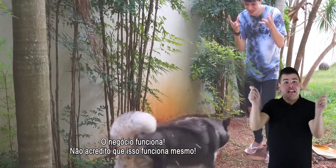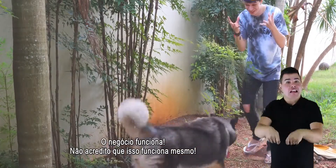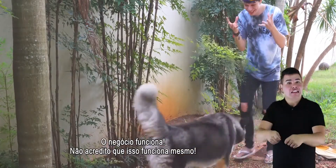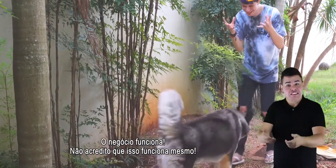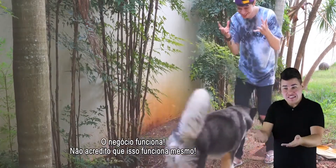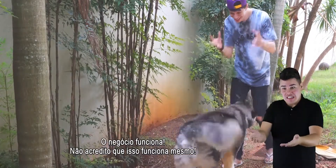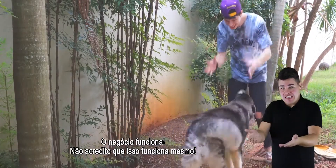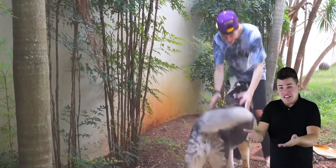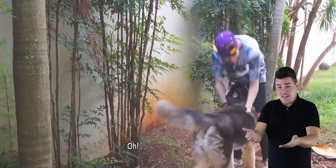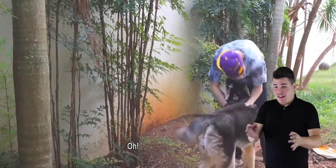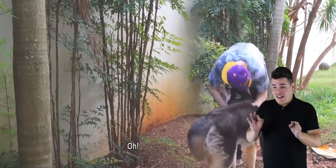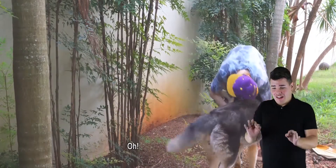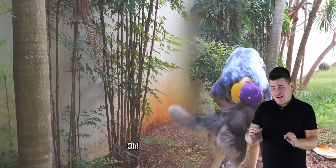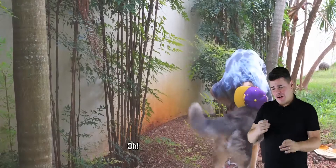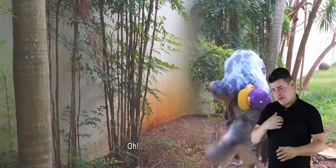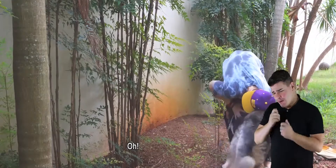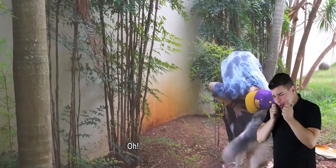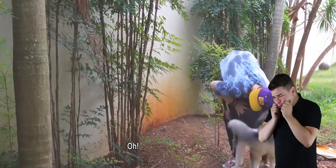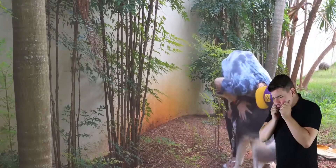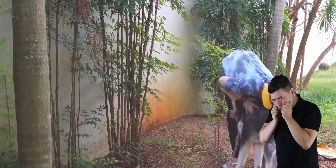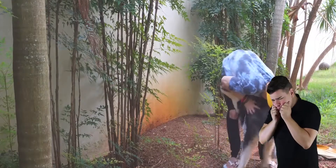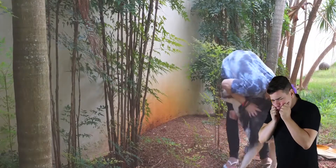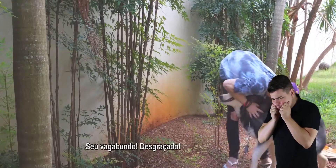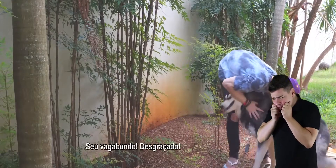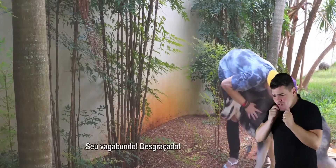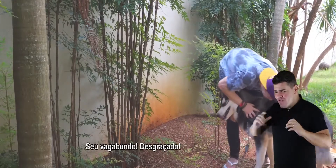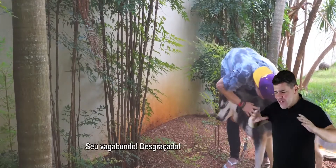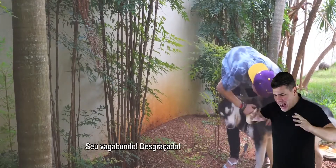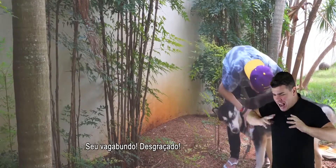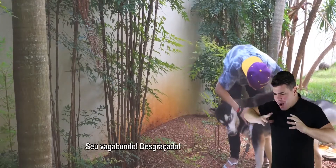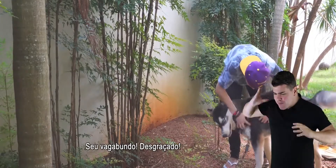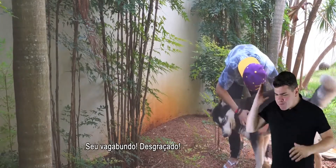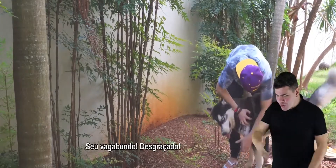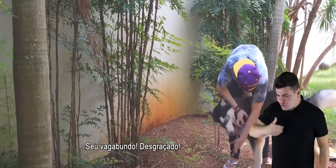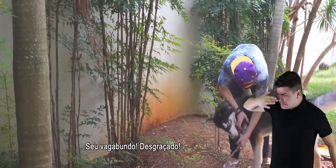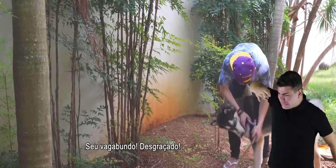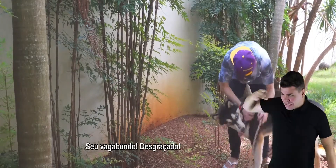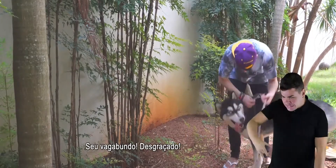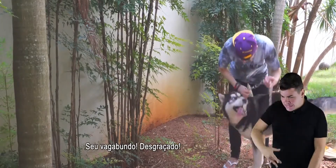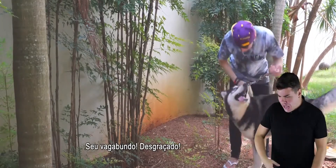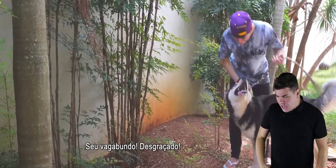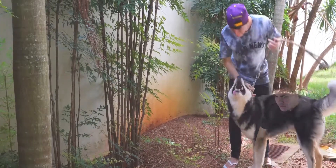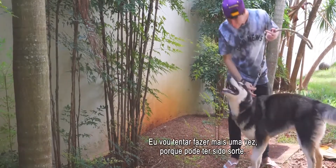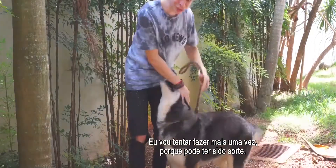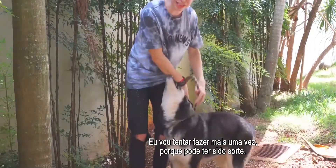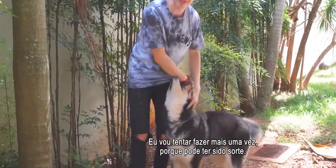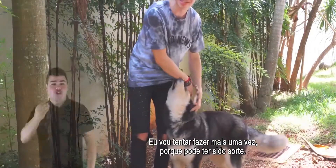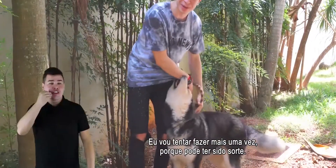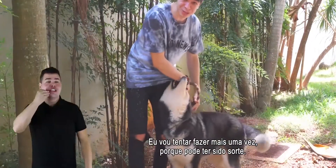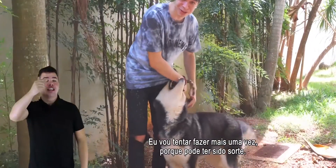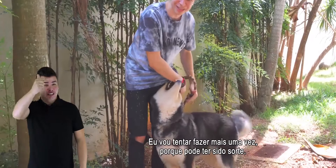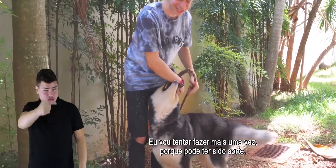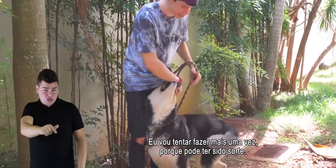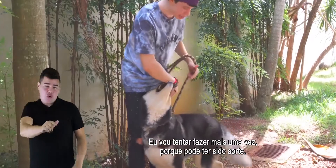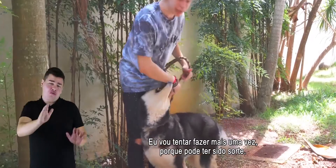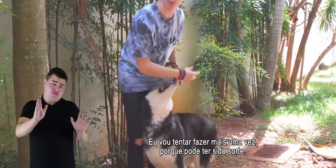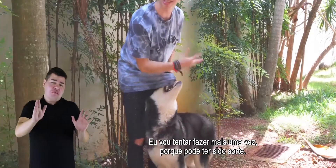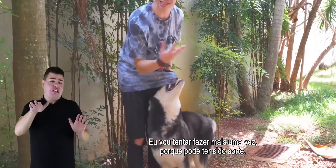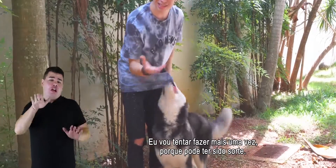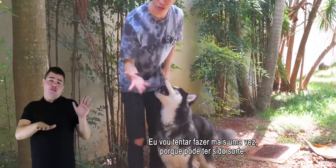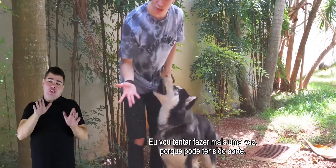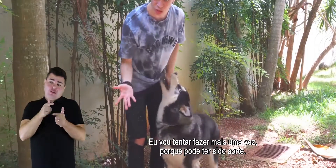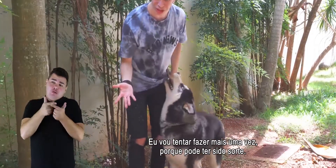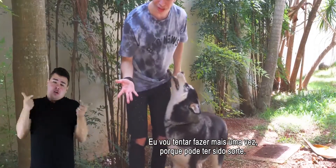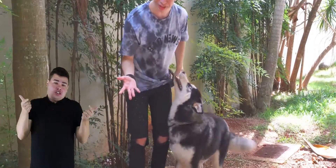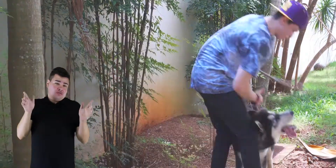que isso funciona mesmo. Tusk sai da posição. Oh, Aruan o acaricia. Desgraçado. Ele pega a coleira. Mais uma vez, que